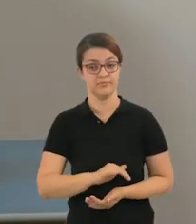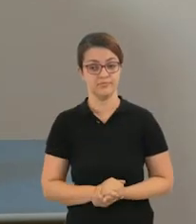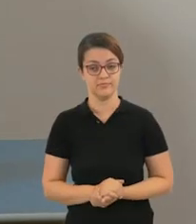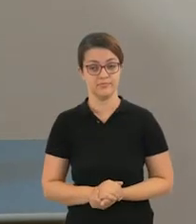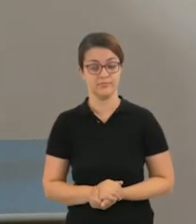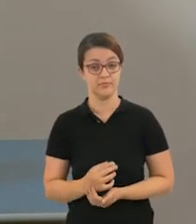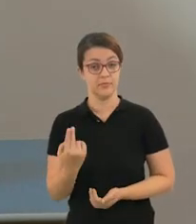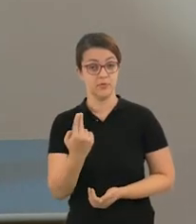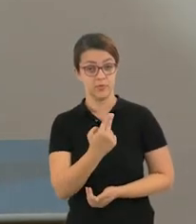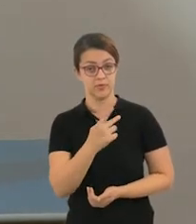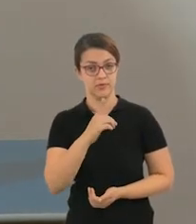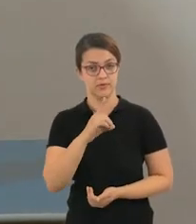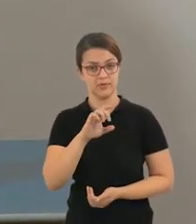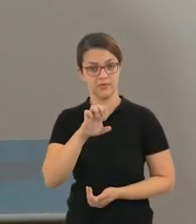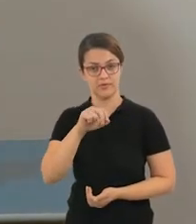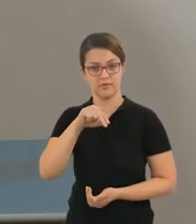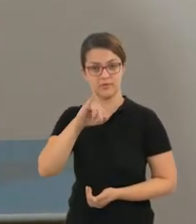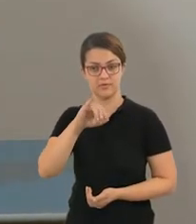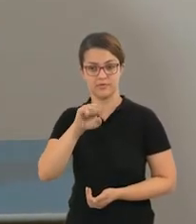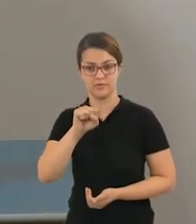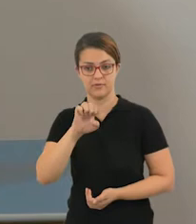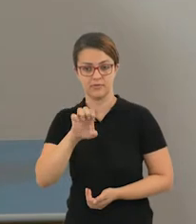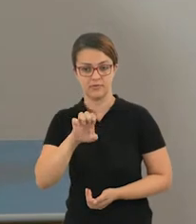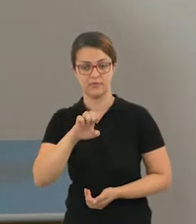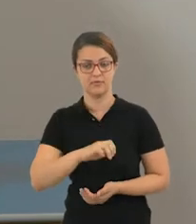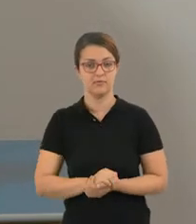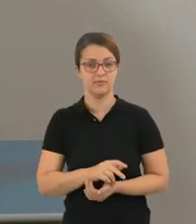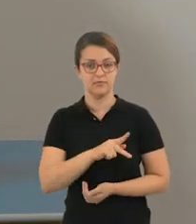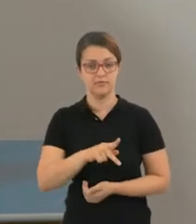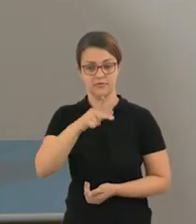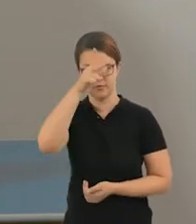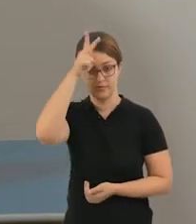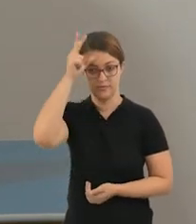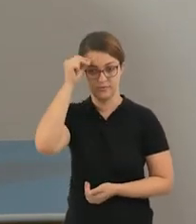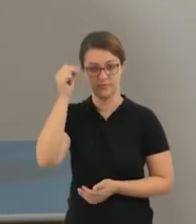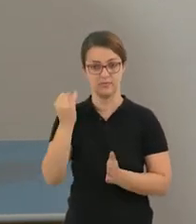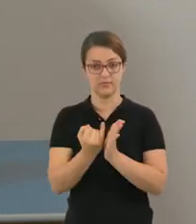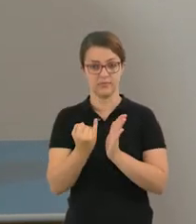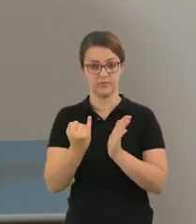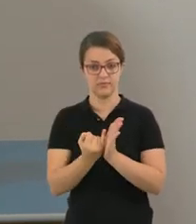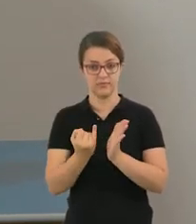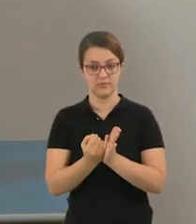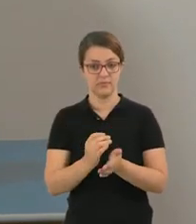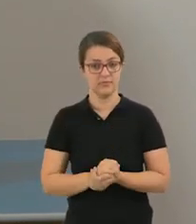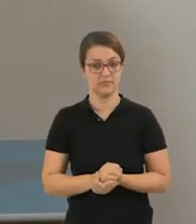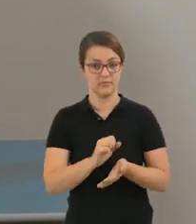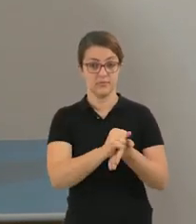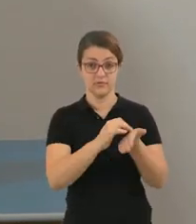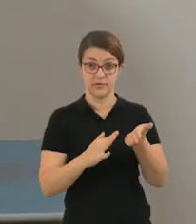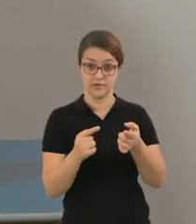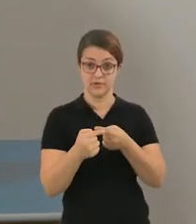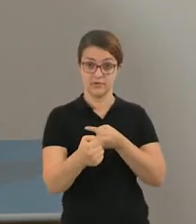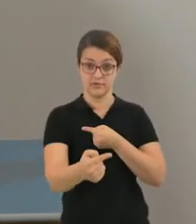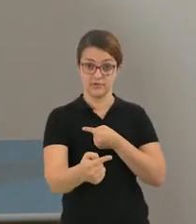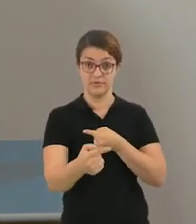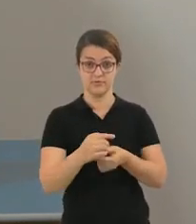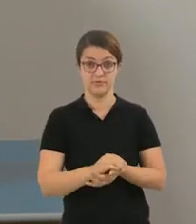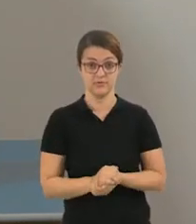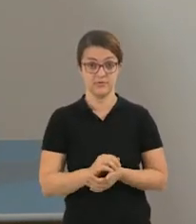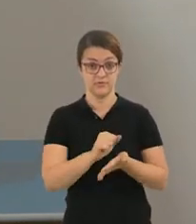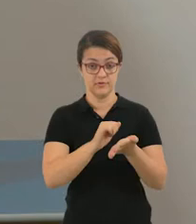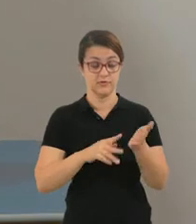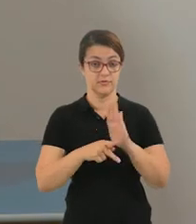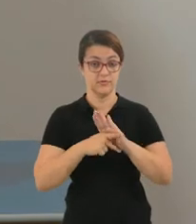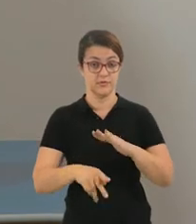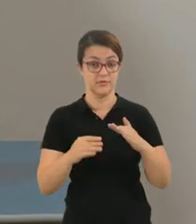Olá, meu nome é Helenice, eu sou professora da Rede Municipal de Itapevi e vim aqui hoje apresentar para vocês as atividades dessa semana do